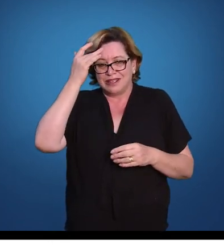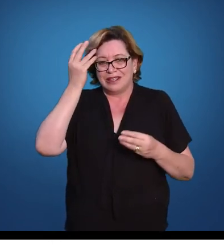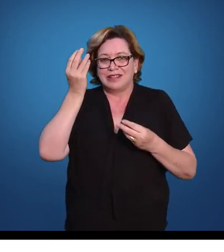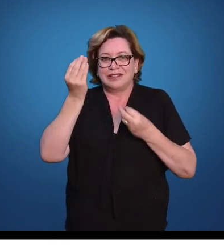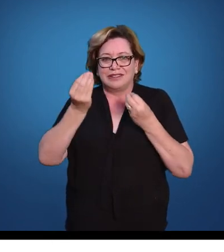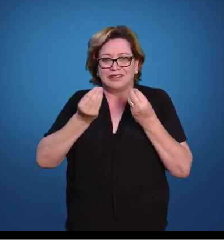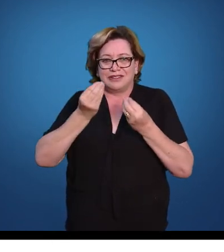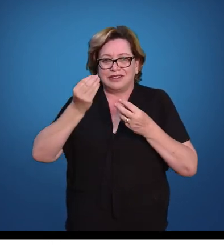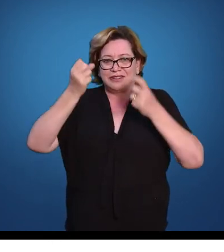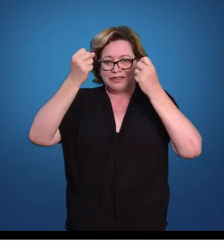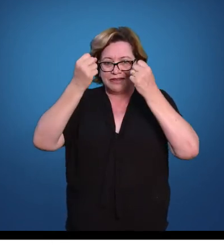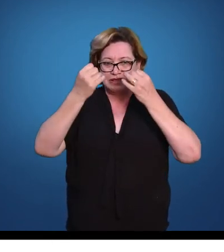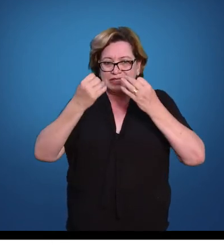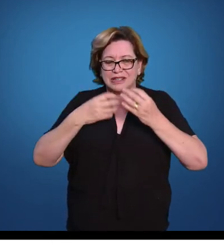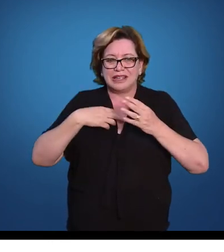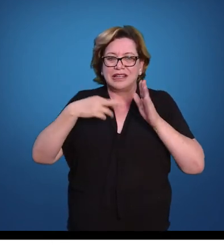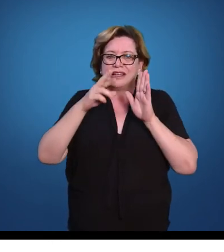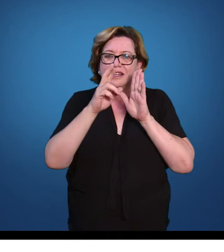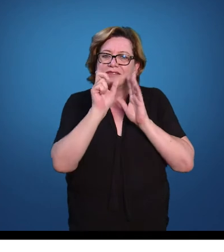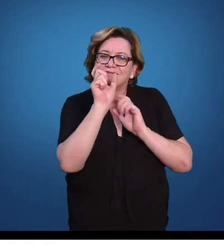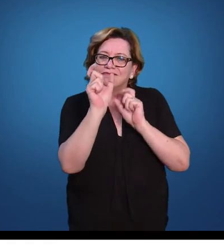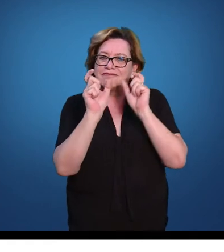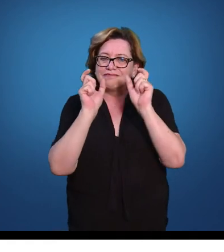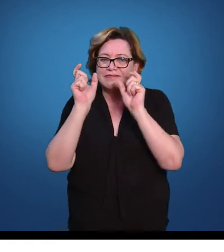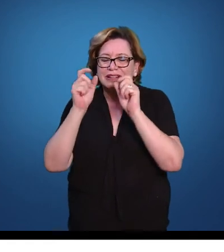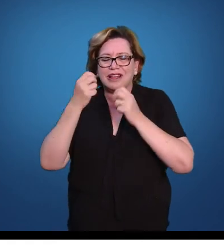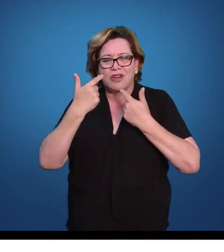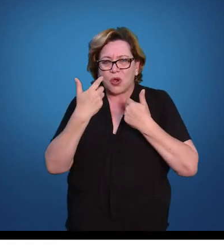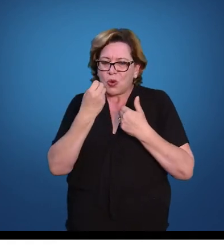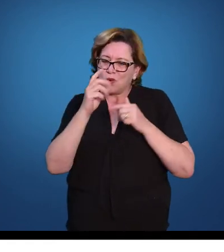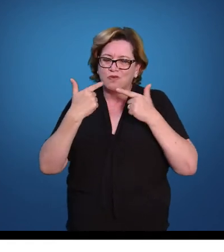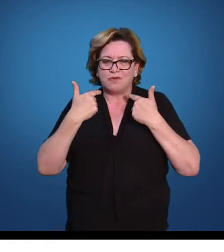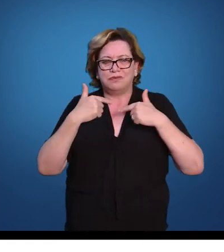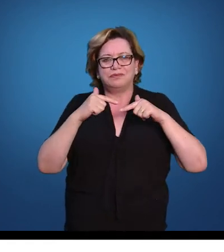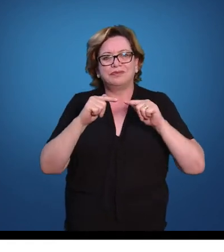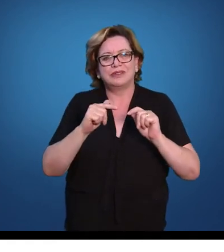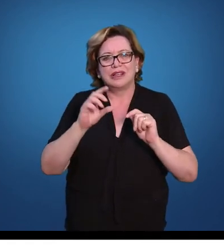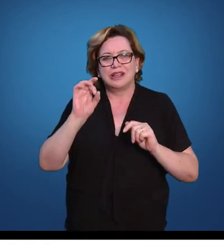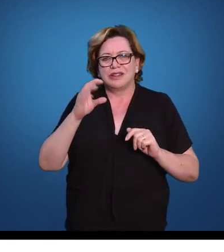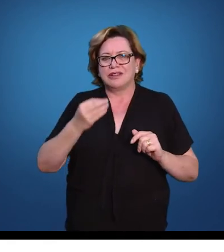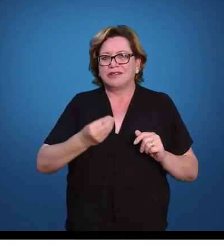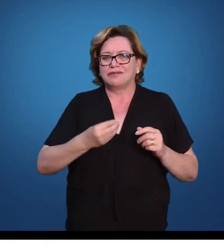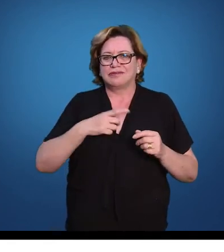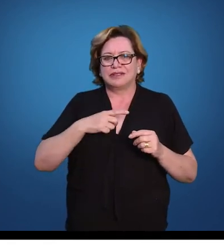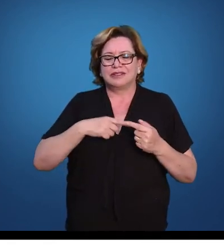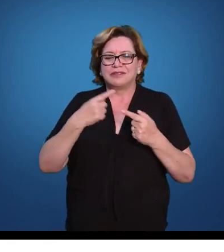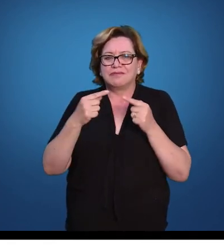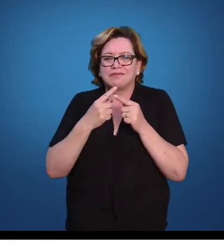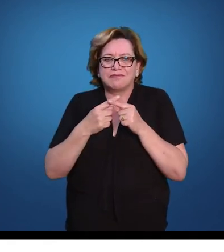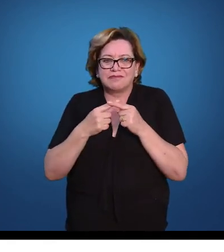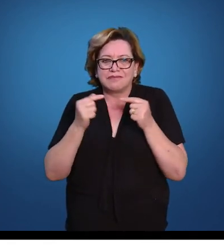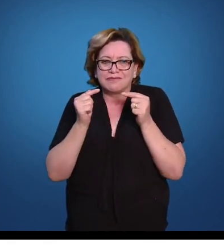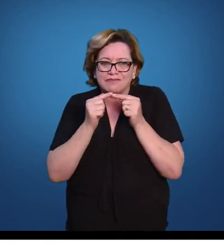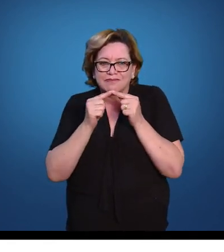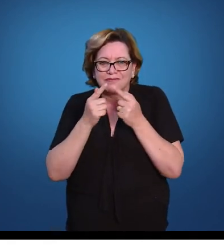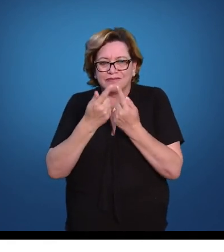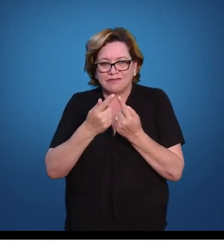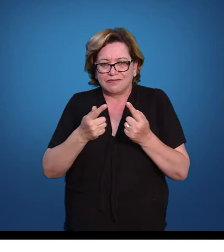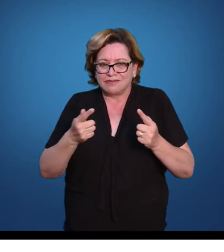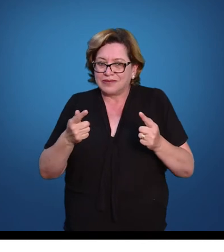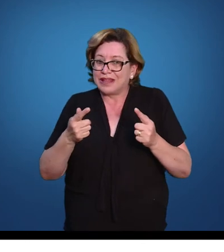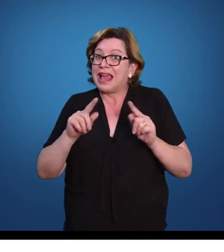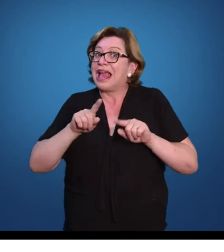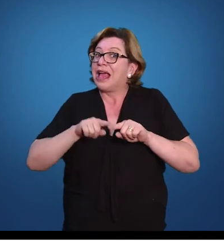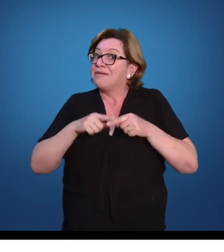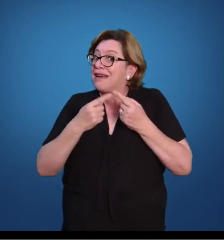as formas só devem existir, ou as palavras, ou a língua só existe, de acordo com a gramática. E nós vamos ver que é bem